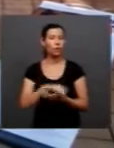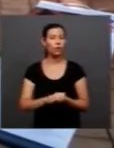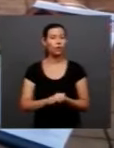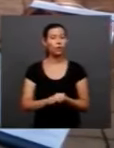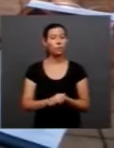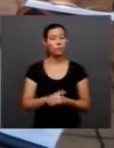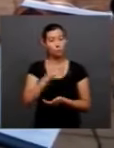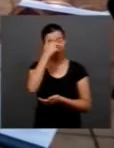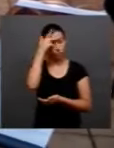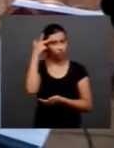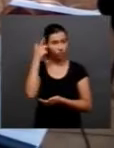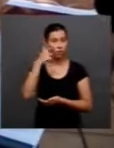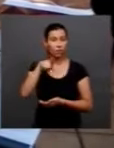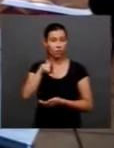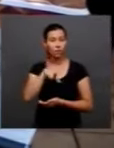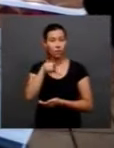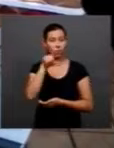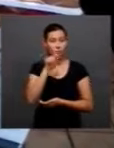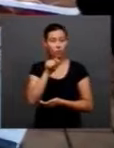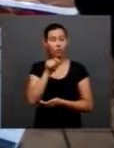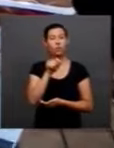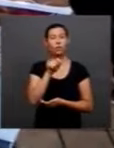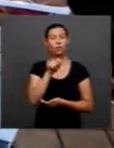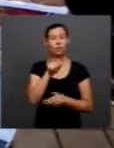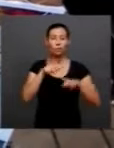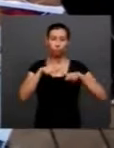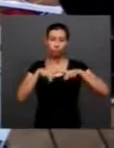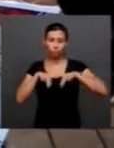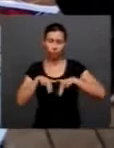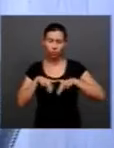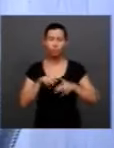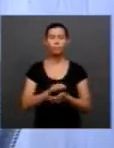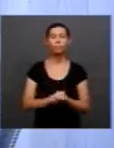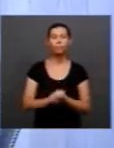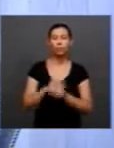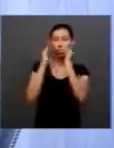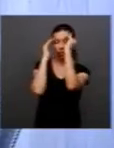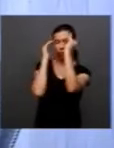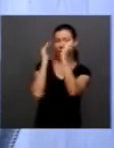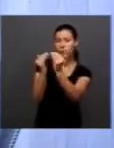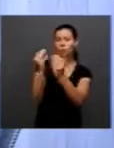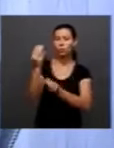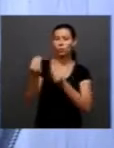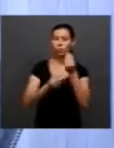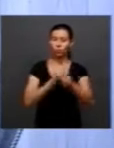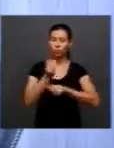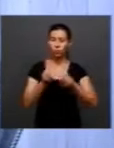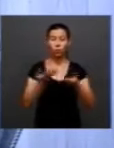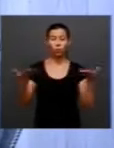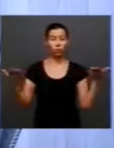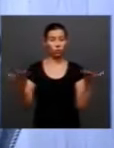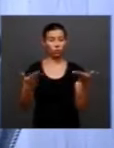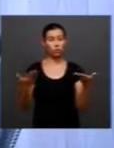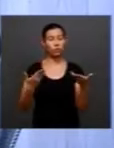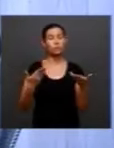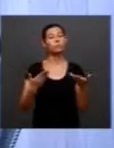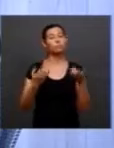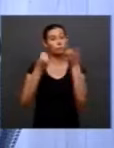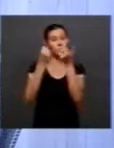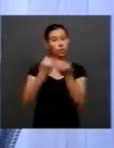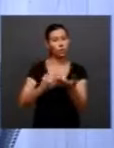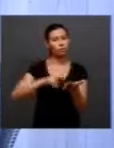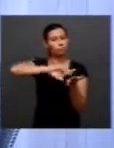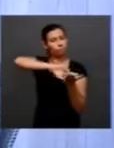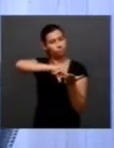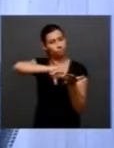orientação sexual? E o respeito? Onde é que fica nessa questão? Hoje nós vamos falar sobre diversidade. E tem